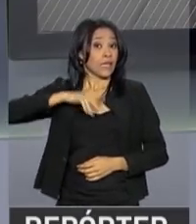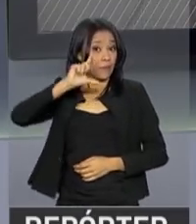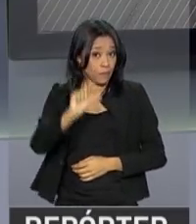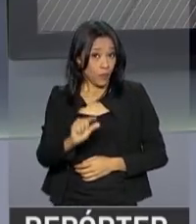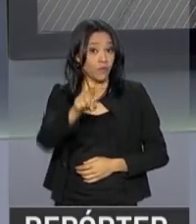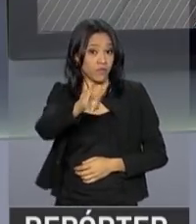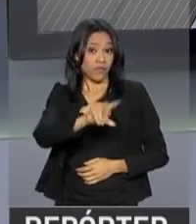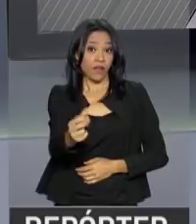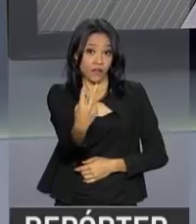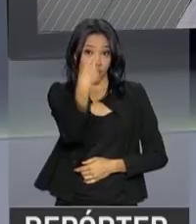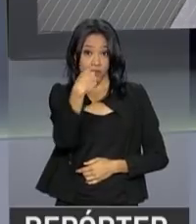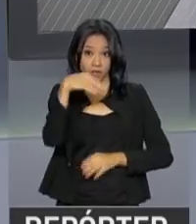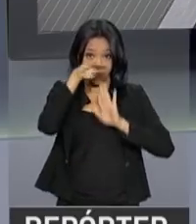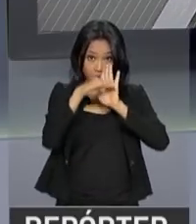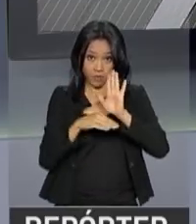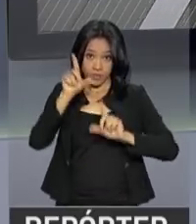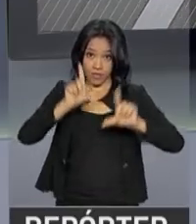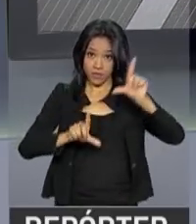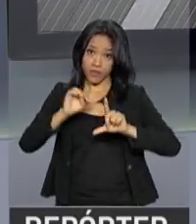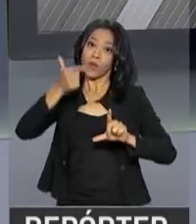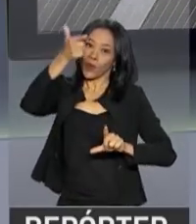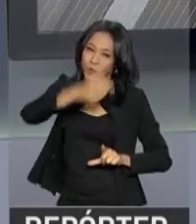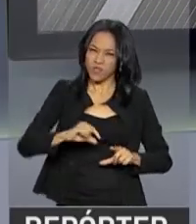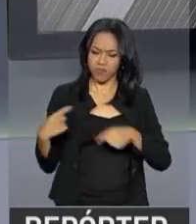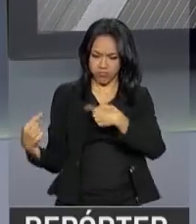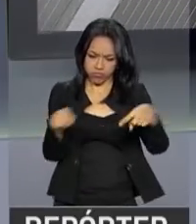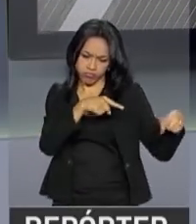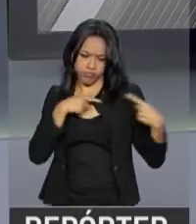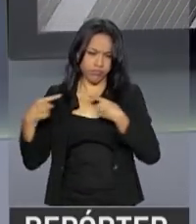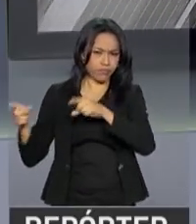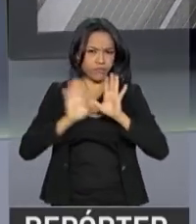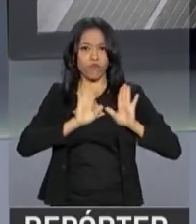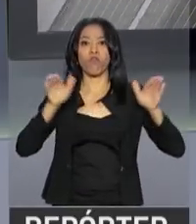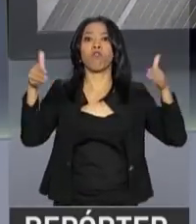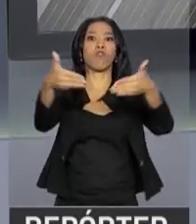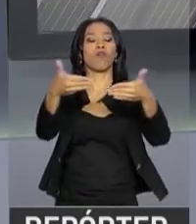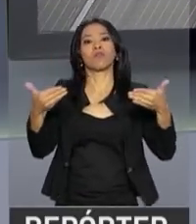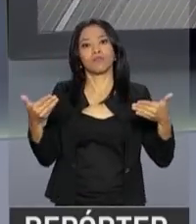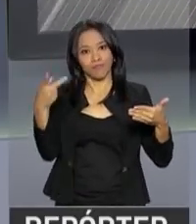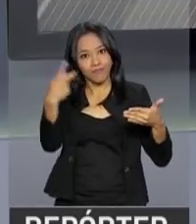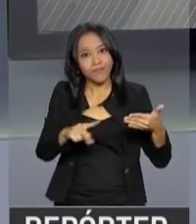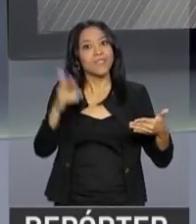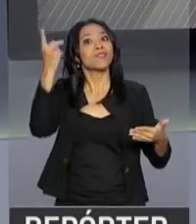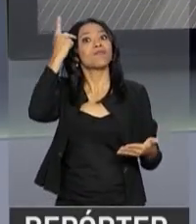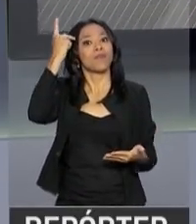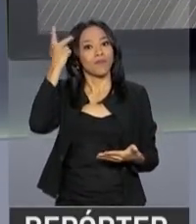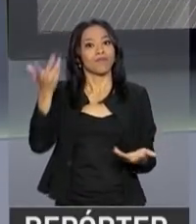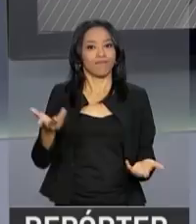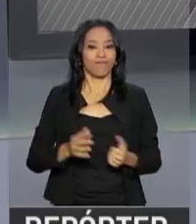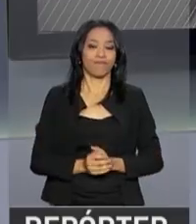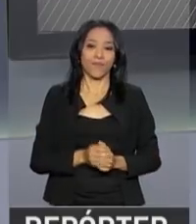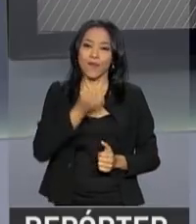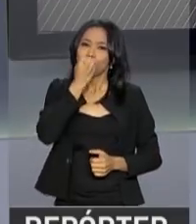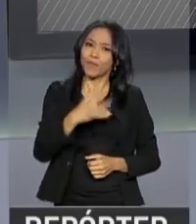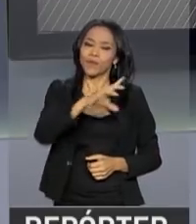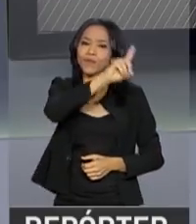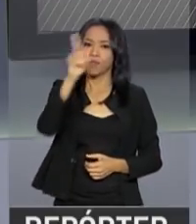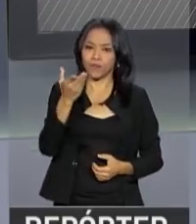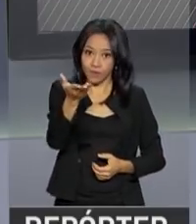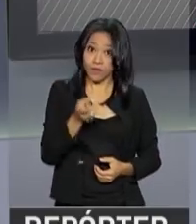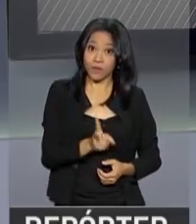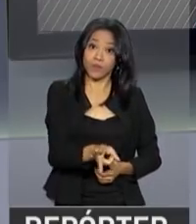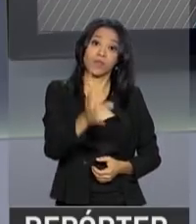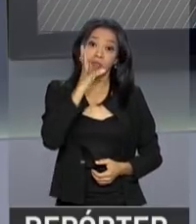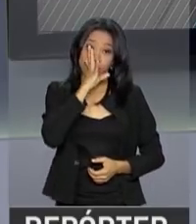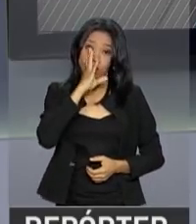pouco você acompanha na nossa programação mais um dia de debates do fórum de investimentos brasil direto de são paulo bom dia pra você e